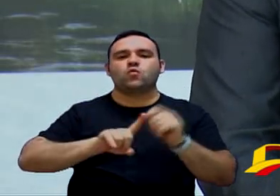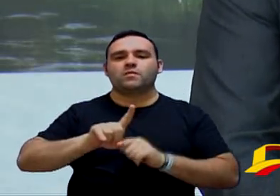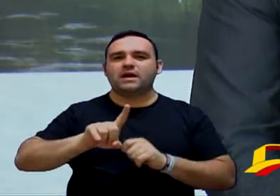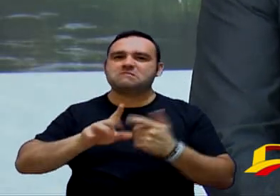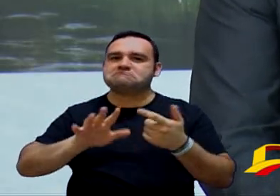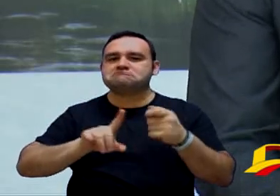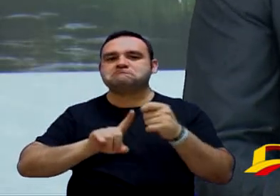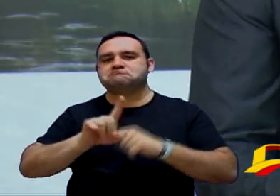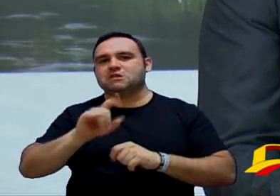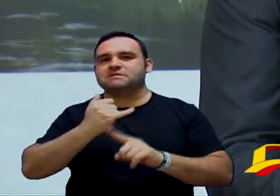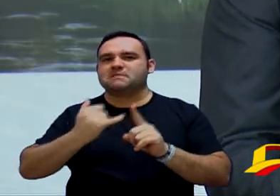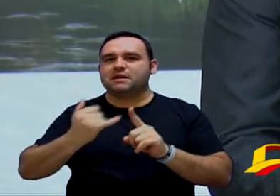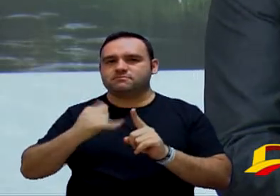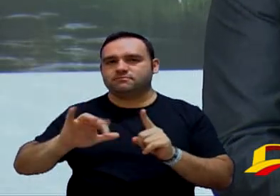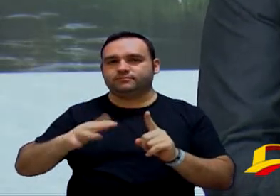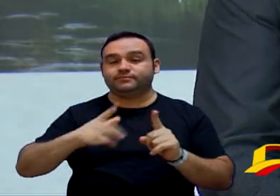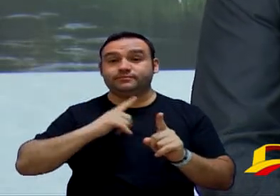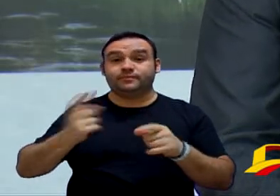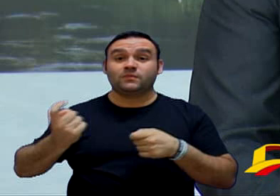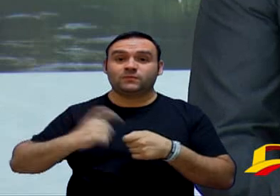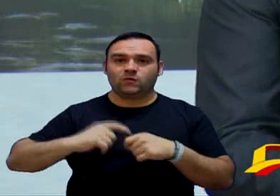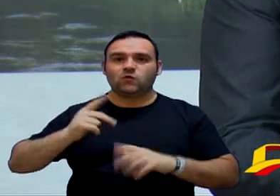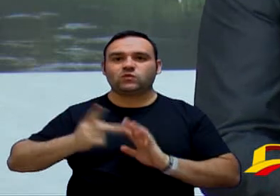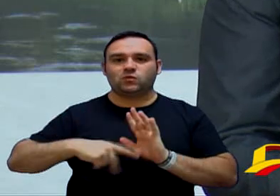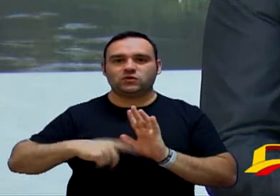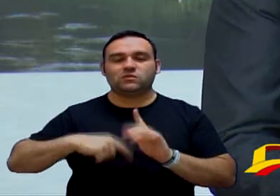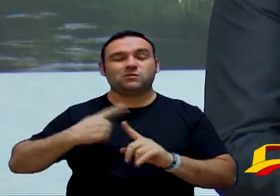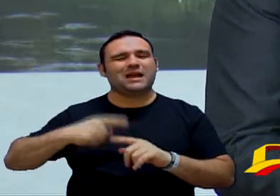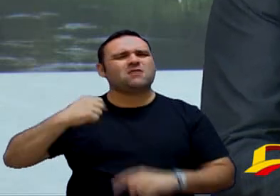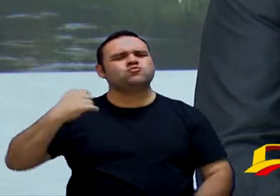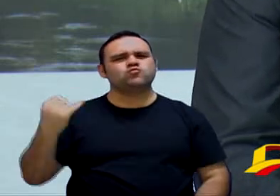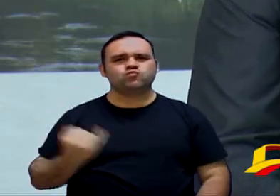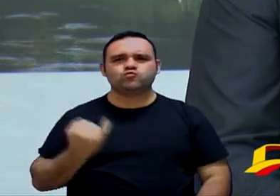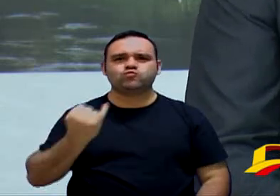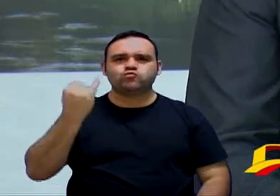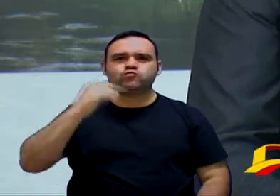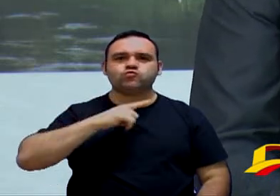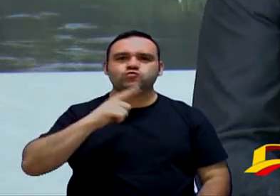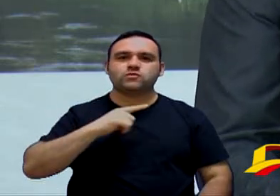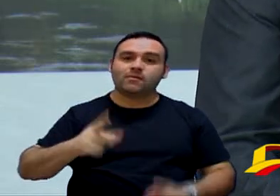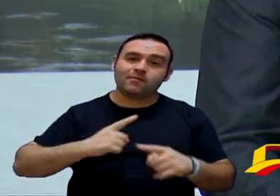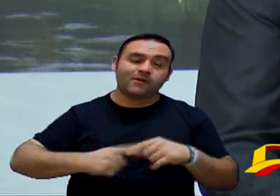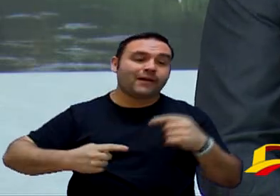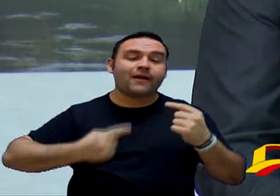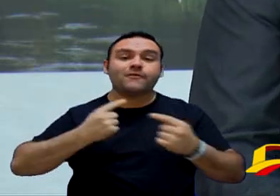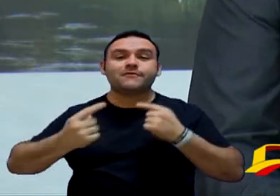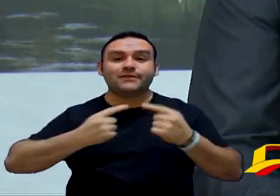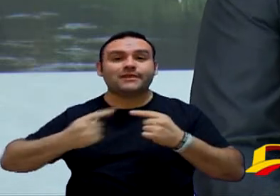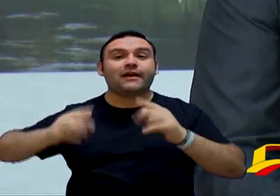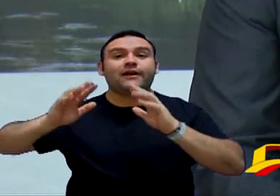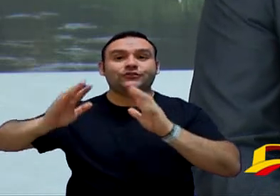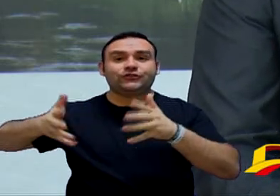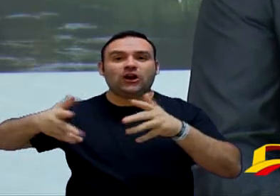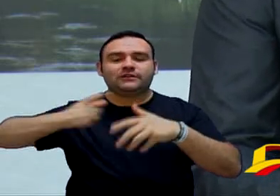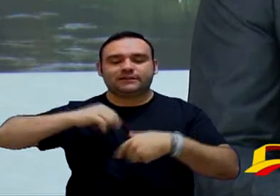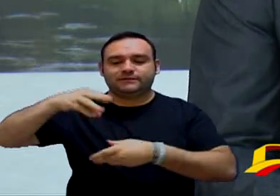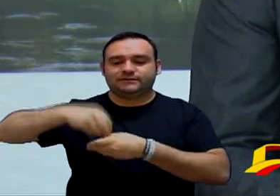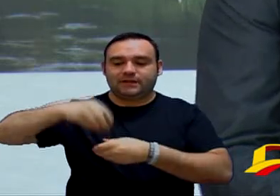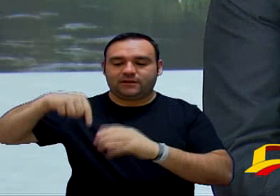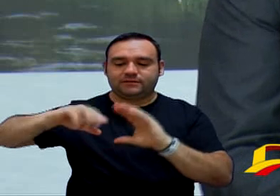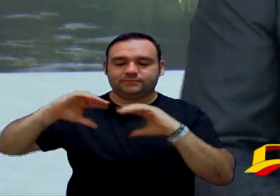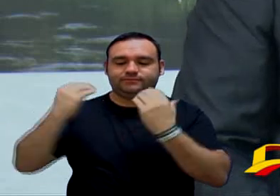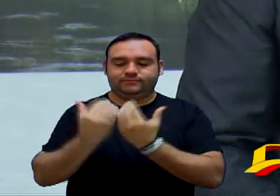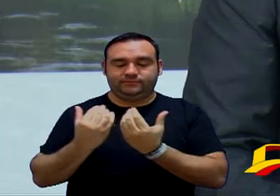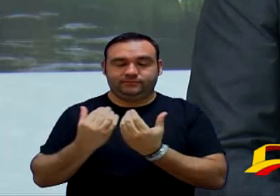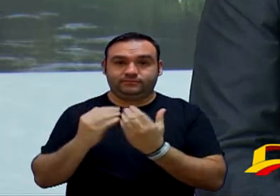mês um mês e meio a esse projeto volte que é de extrema importância como são discussões que já foram feitas aqui dentro do